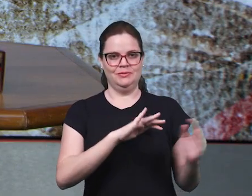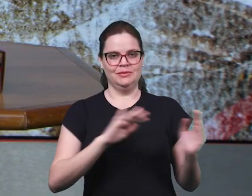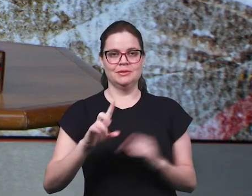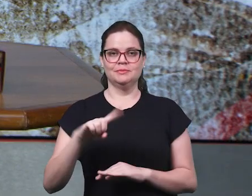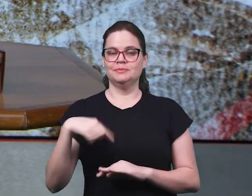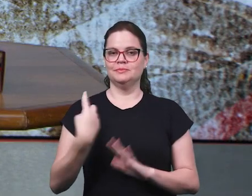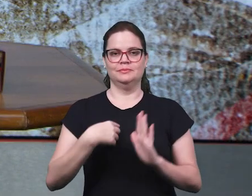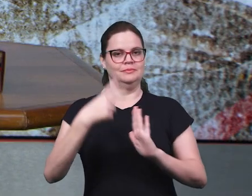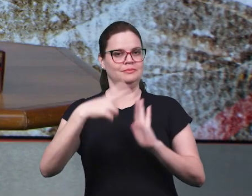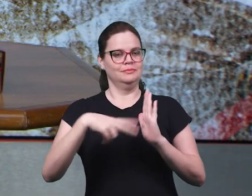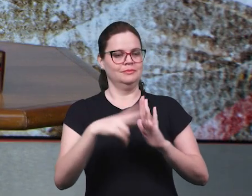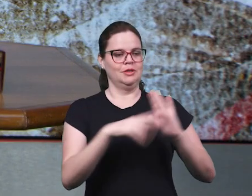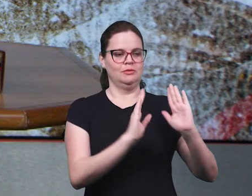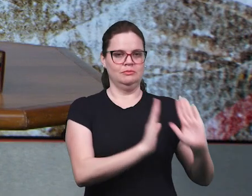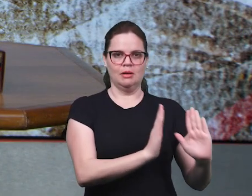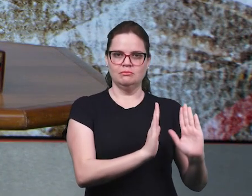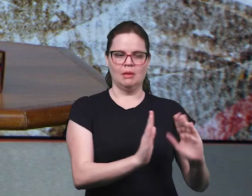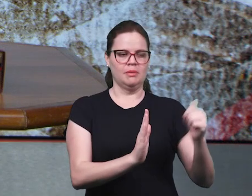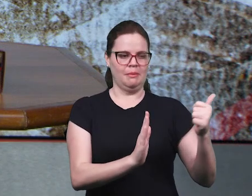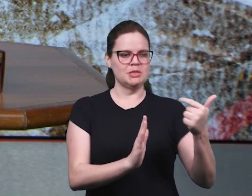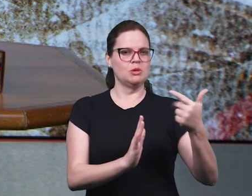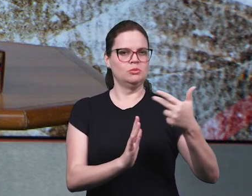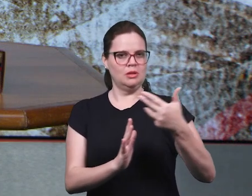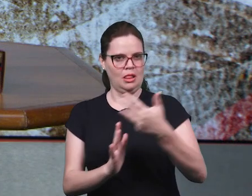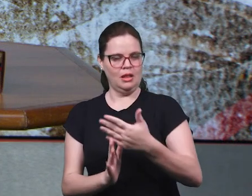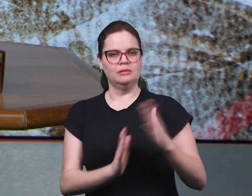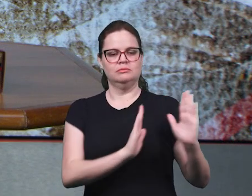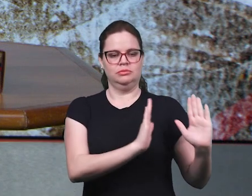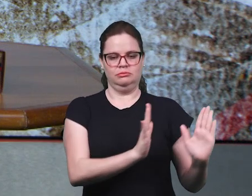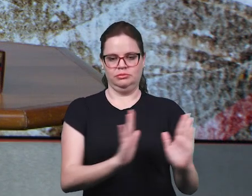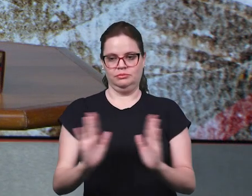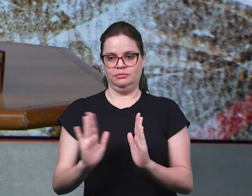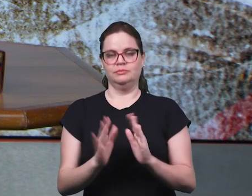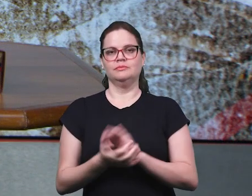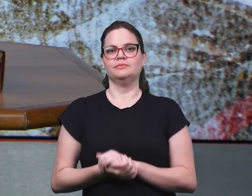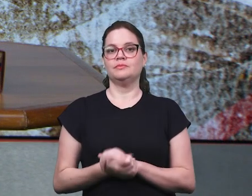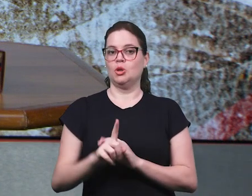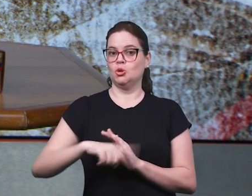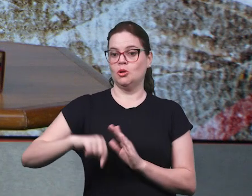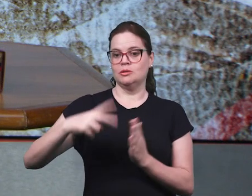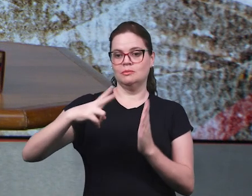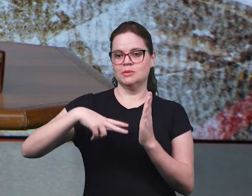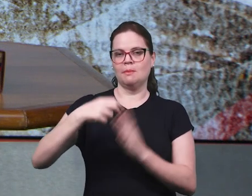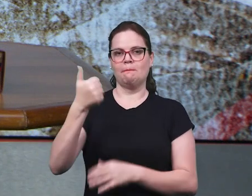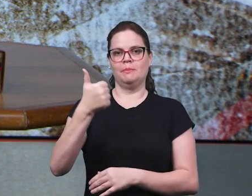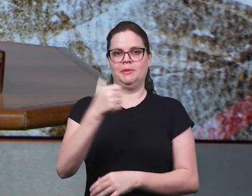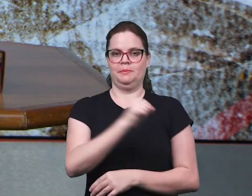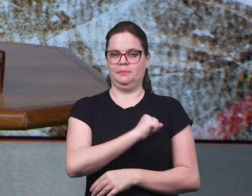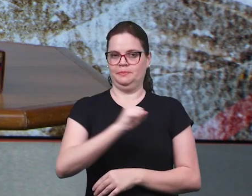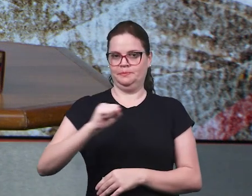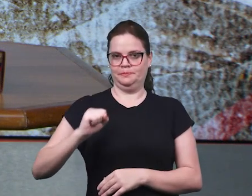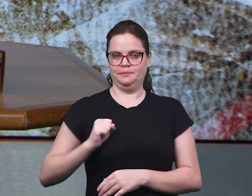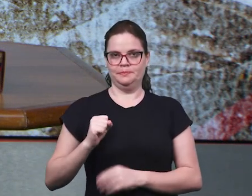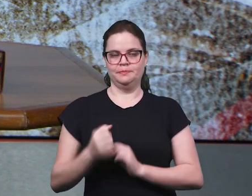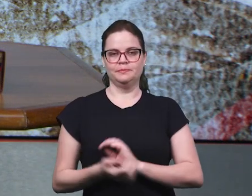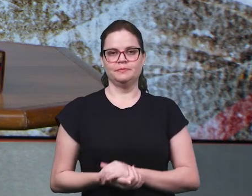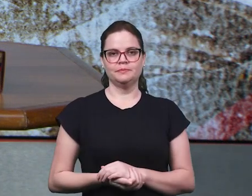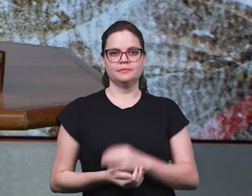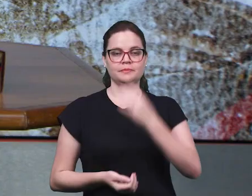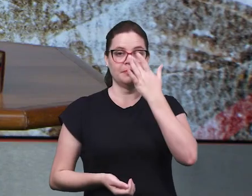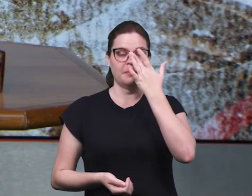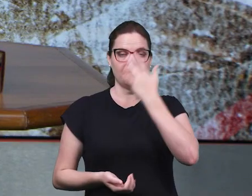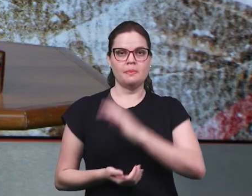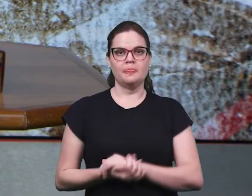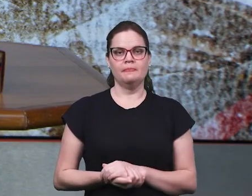leitura sequencial que estamos fazendo, estamos no primeiro livro do profeta Samuel, 1